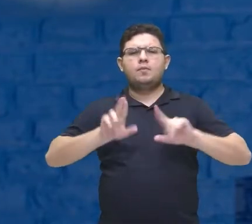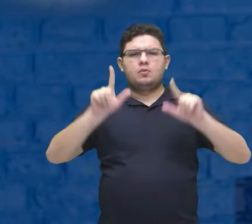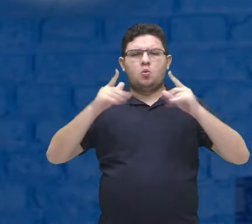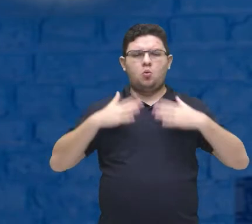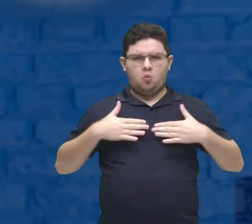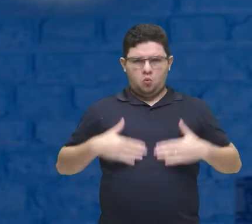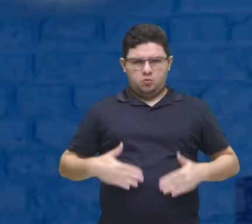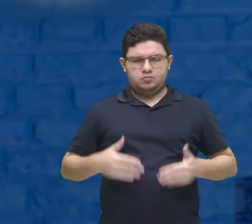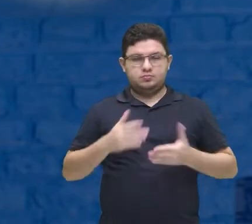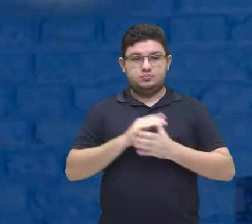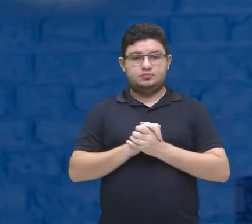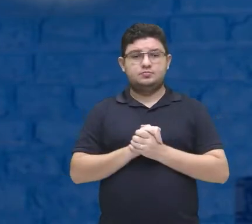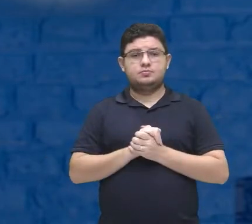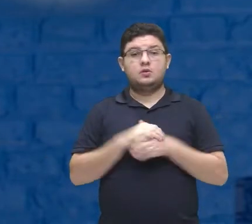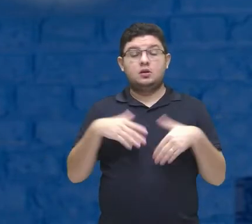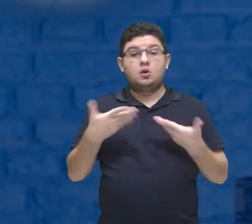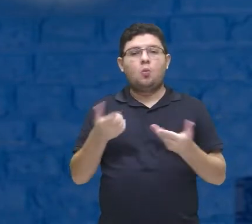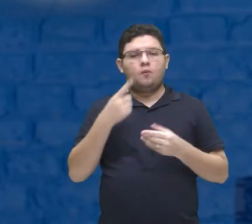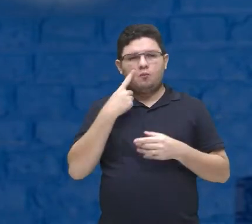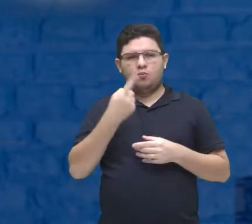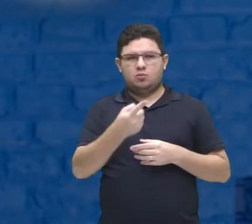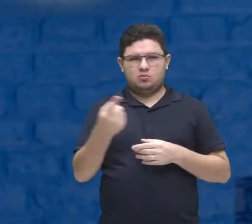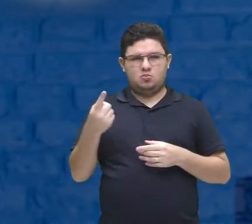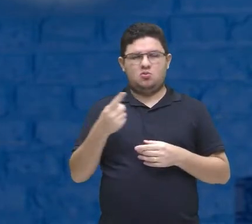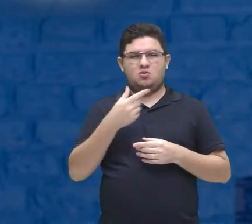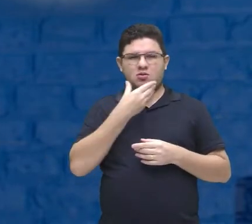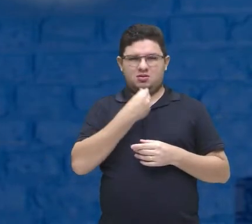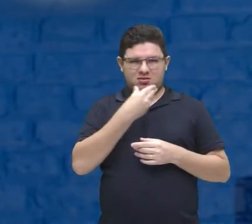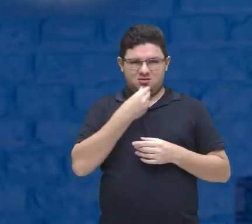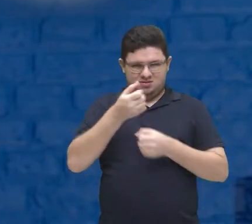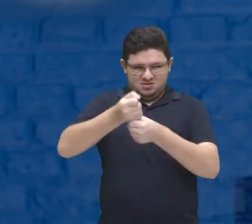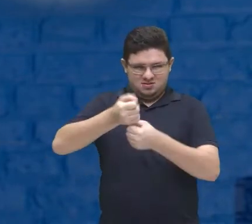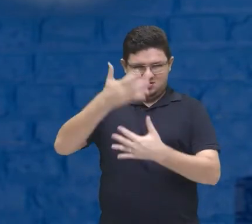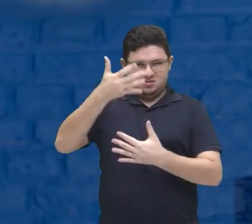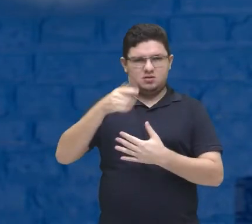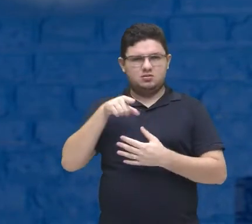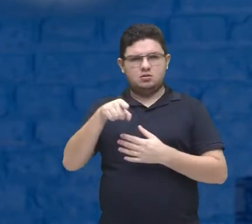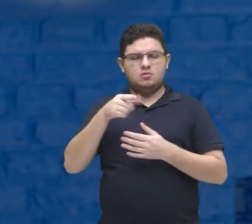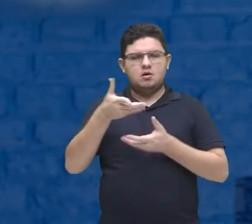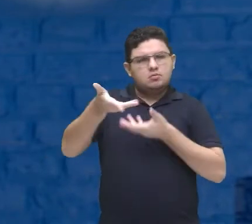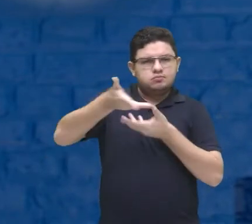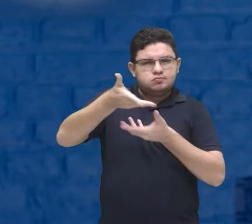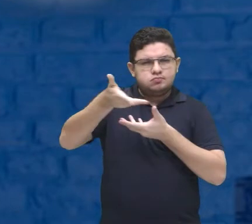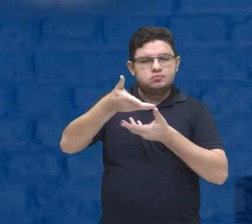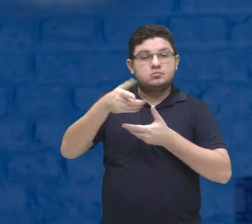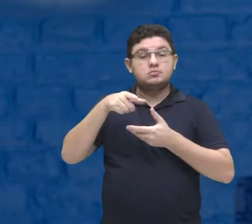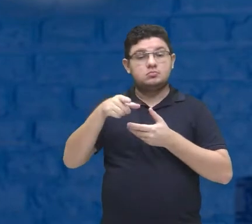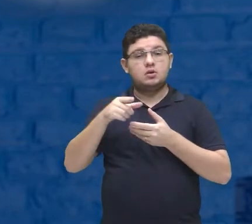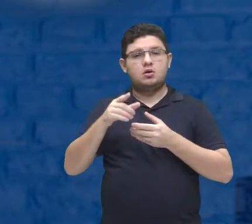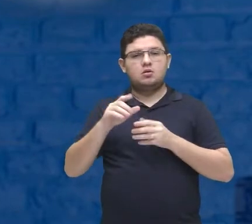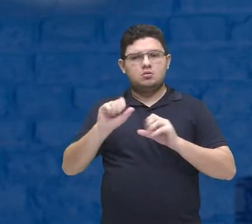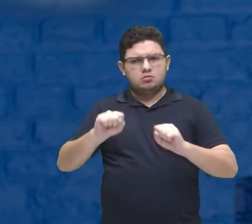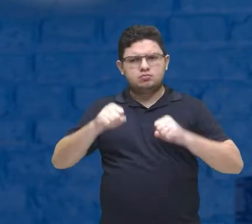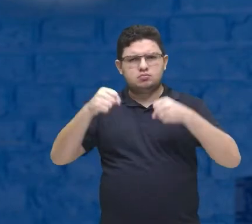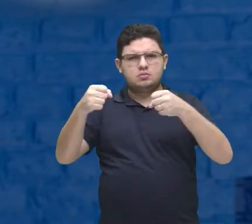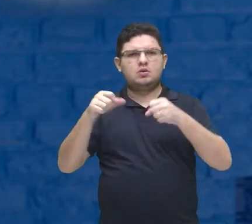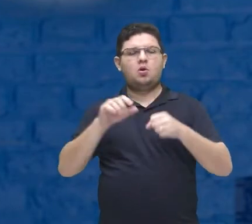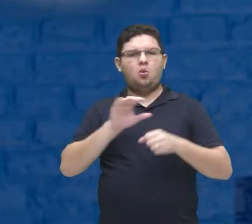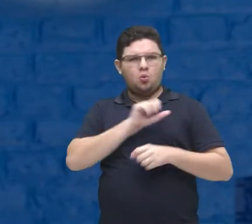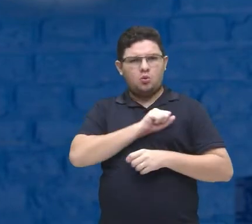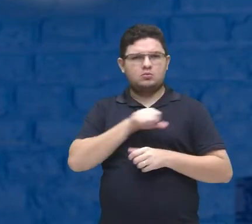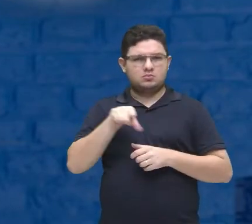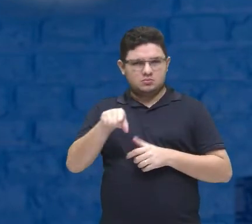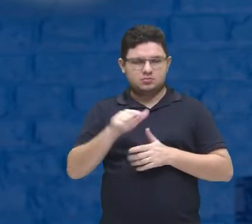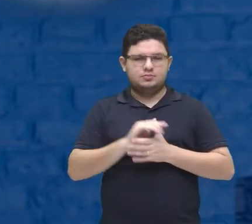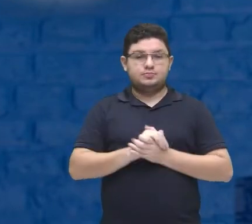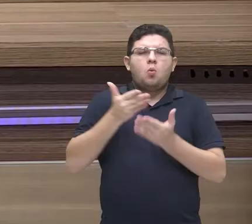eu estou gostando de ver. E é isso aí, os meninos também têm que buscar informação de qualidade. Então, doutor Nete, com quantos anos o menino pode perceber a